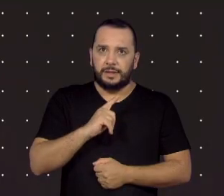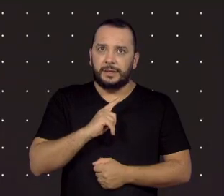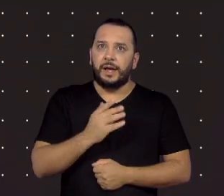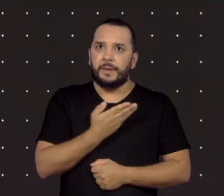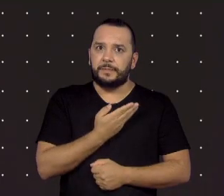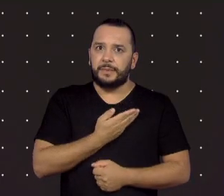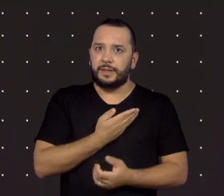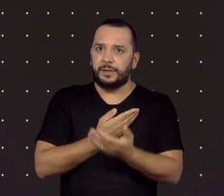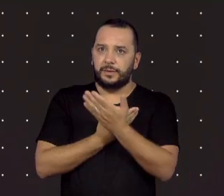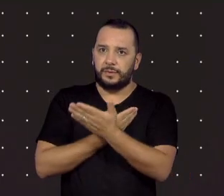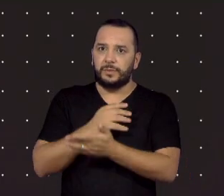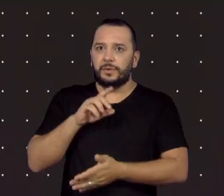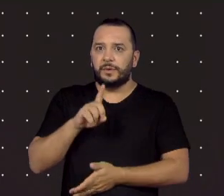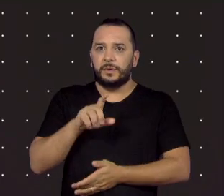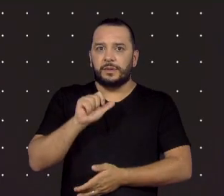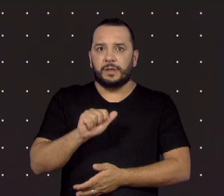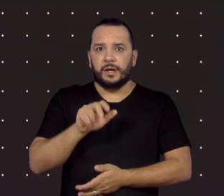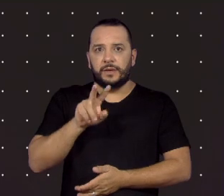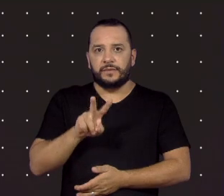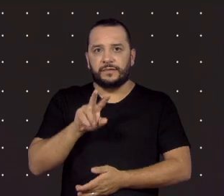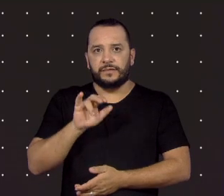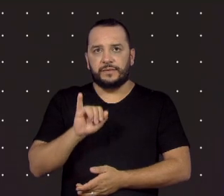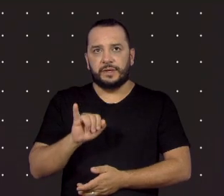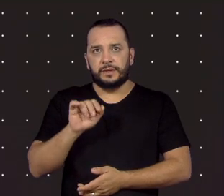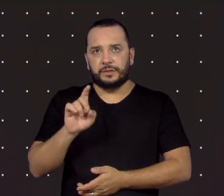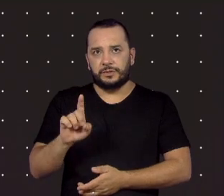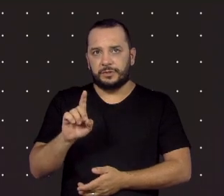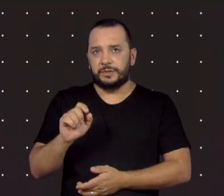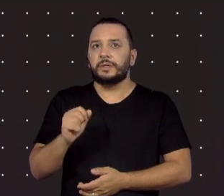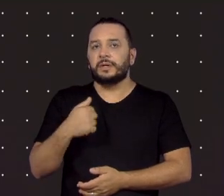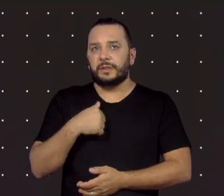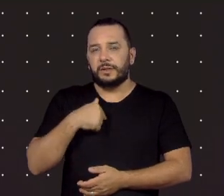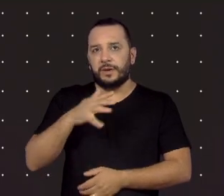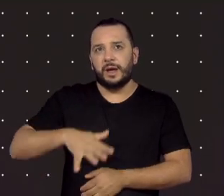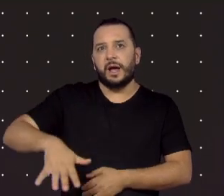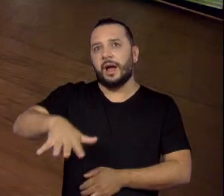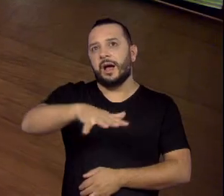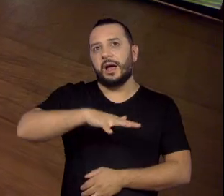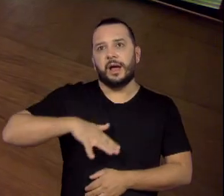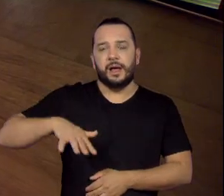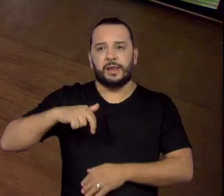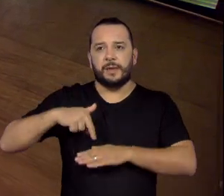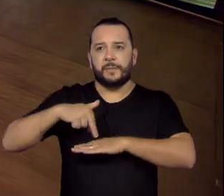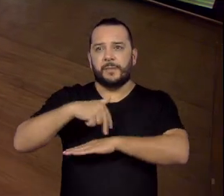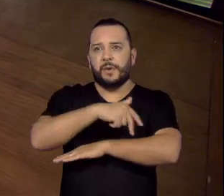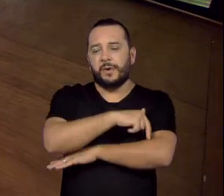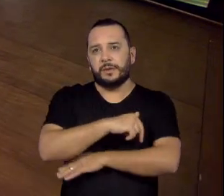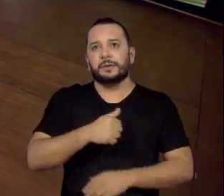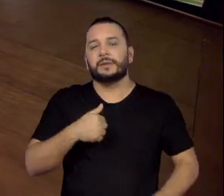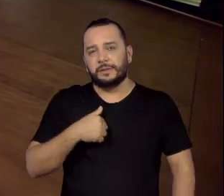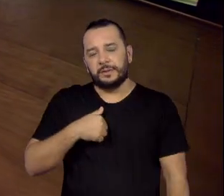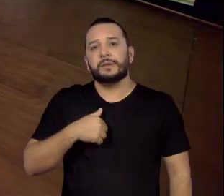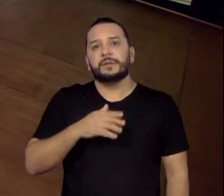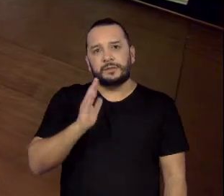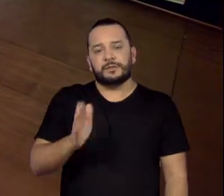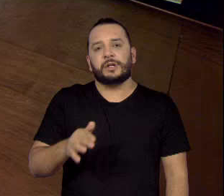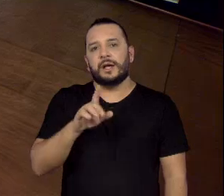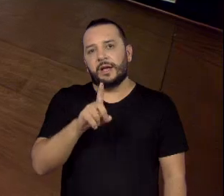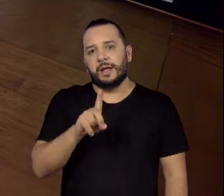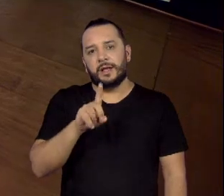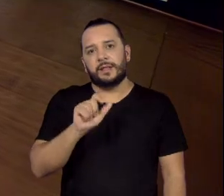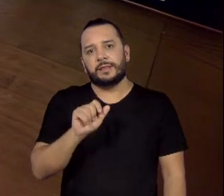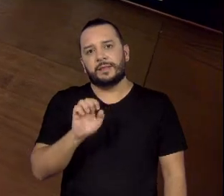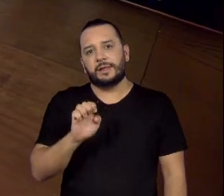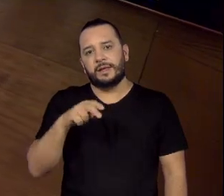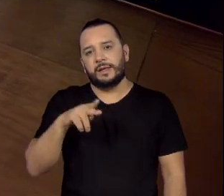do Denner. E eu vivia muito dentro desse mundo da moda. O Denner, para mim, foi o primeiro